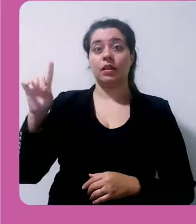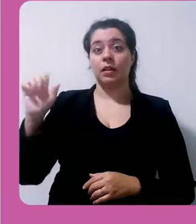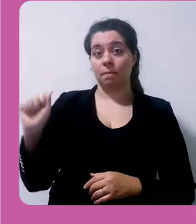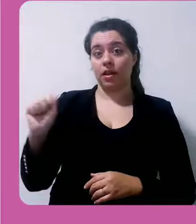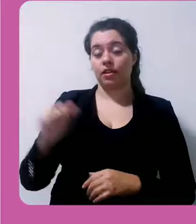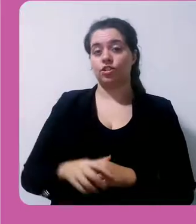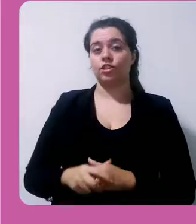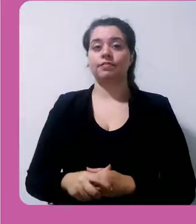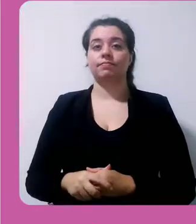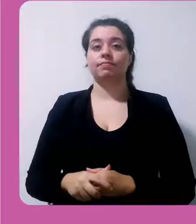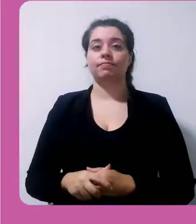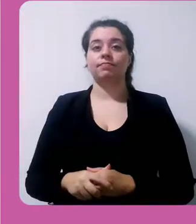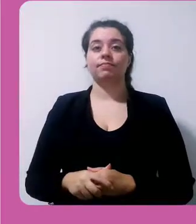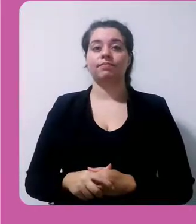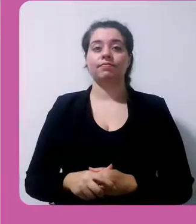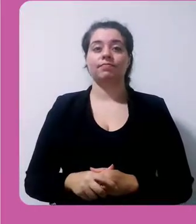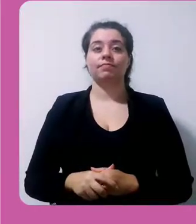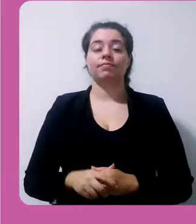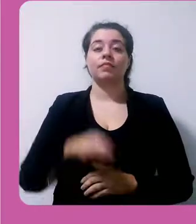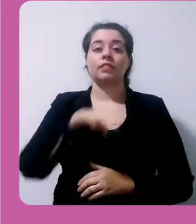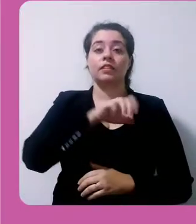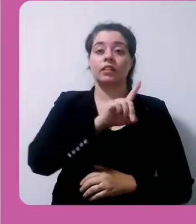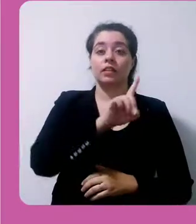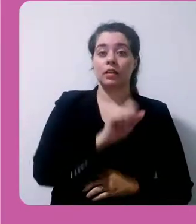notas? Soma,